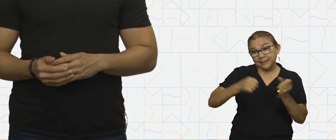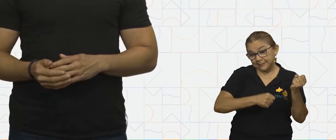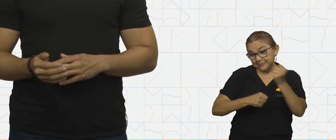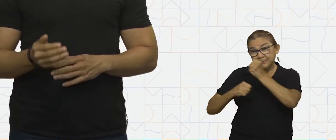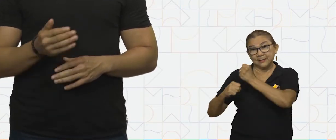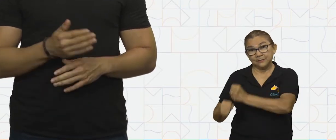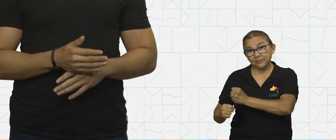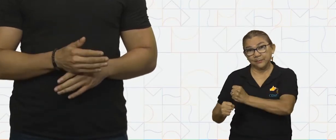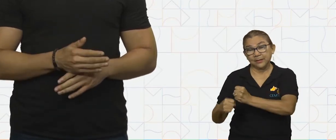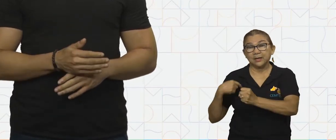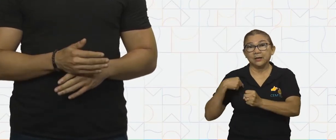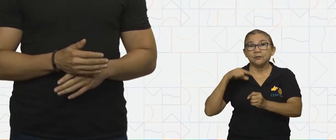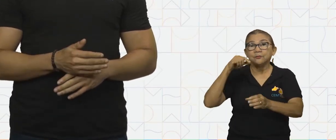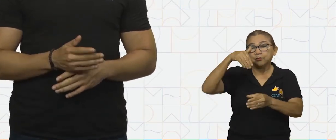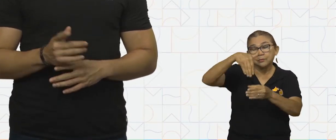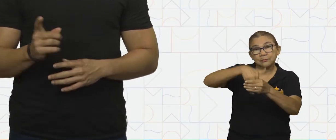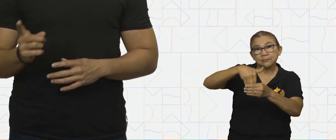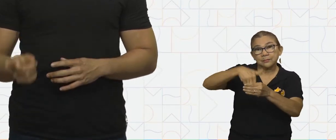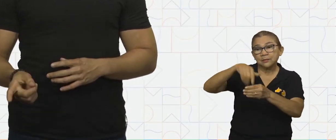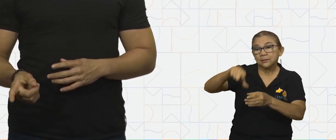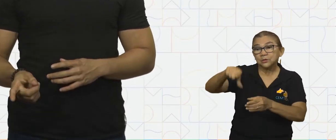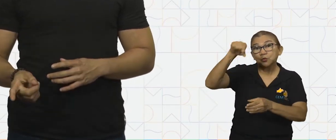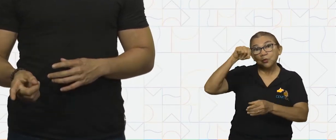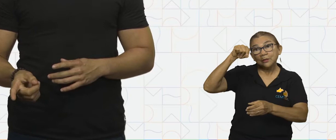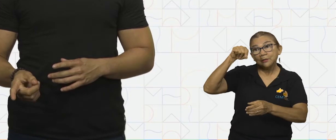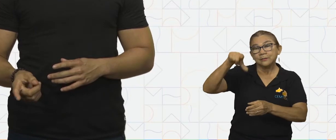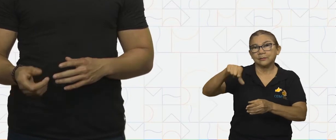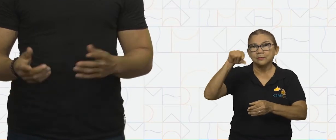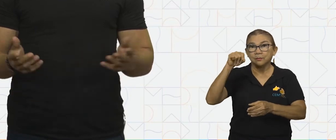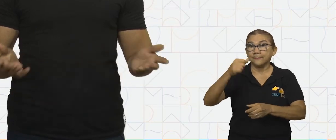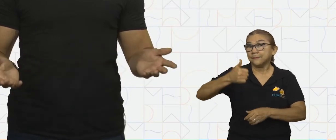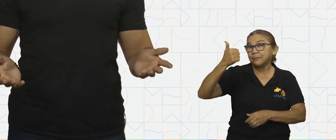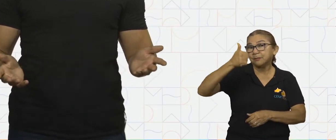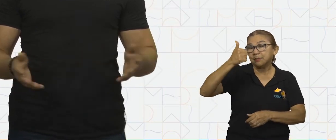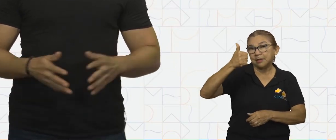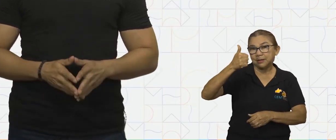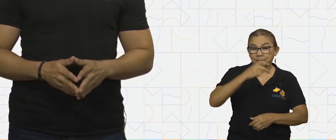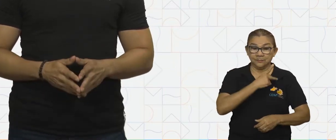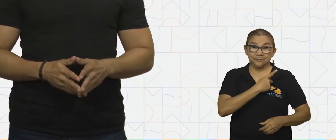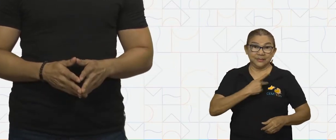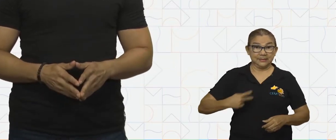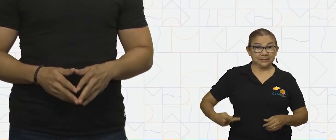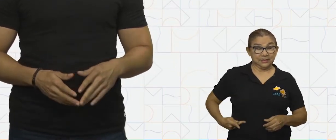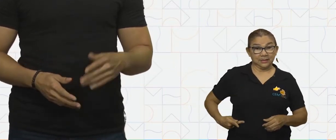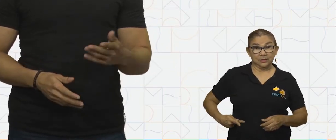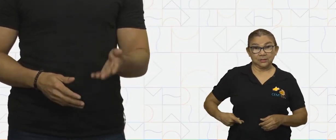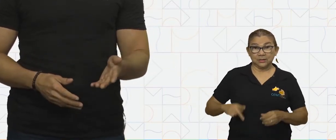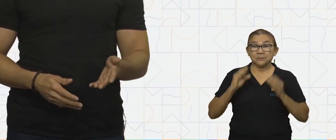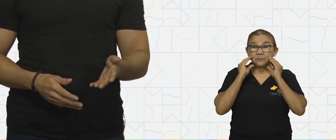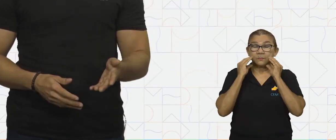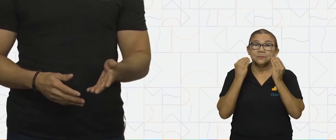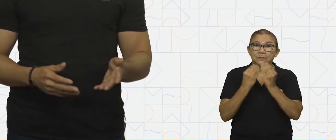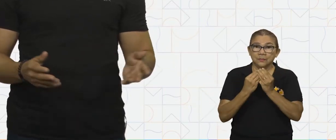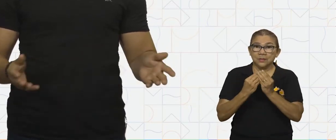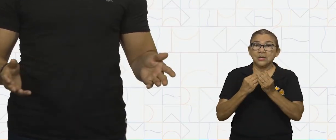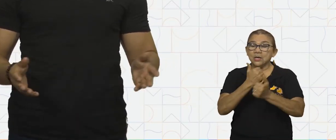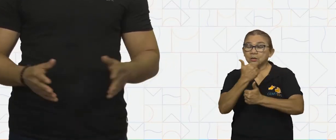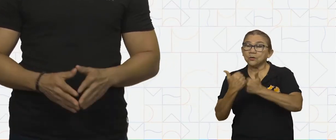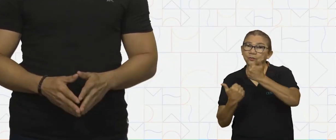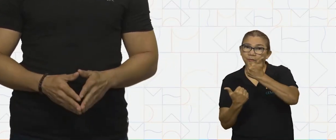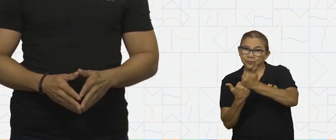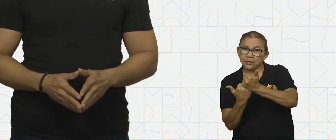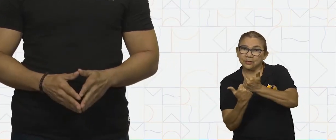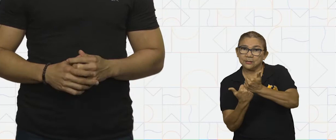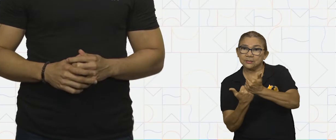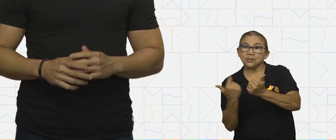foram eleitos pelo Congresso Nacional o primeiro presidente, o próprio Marechal Deodoro da Fonseca, e o vice, o Marechal